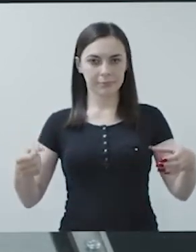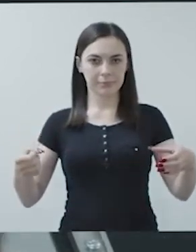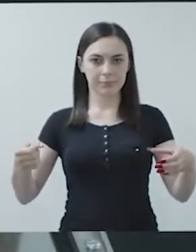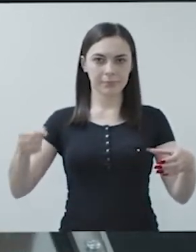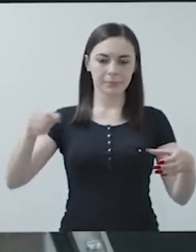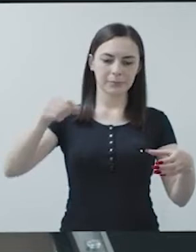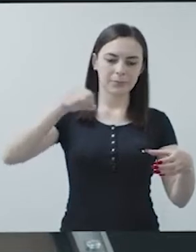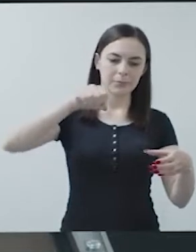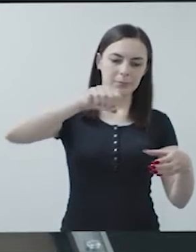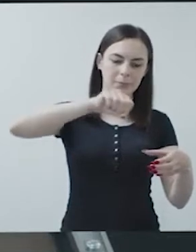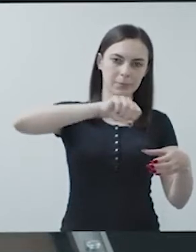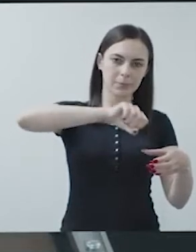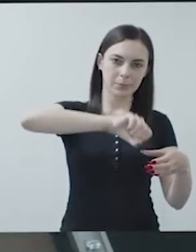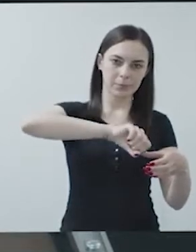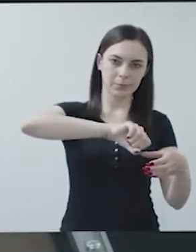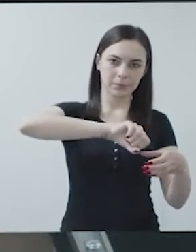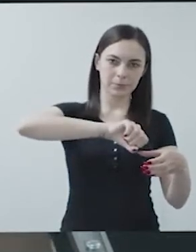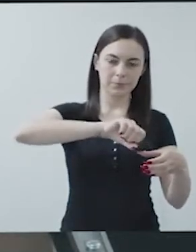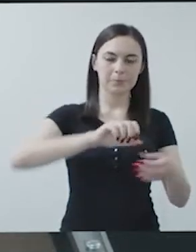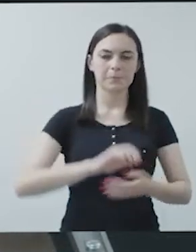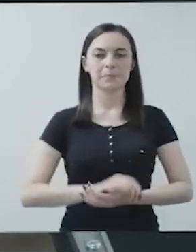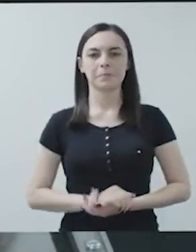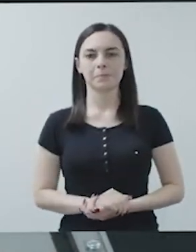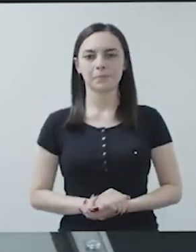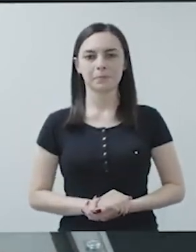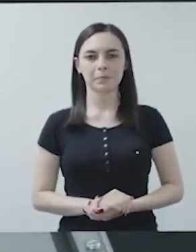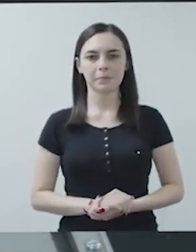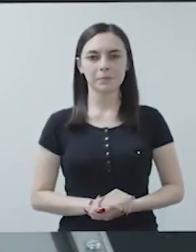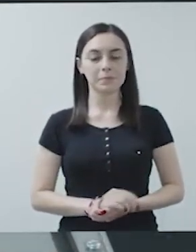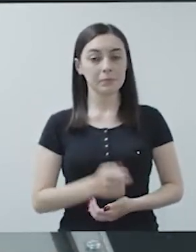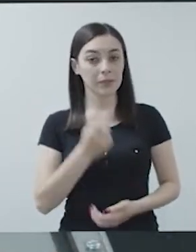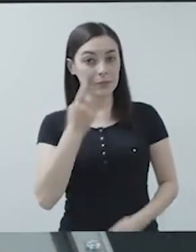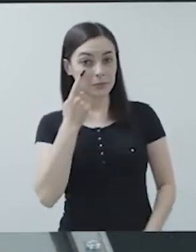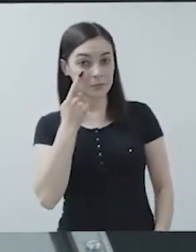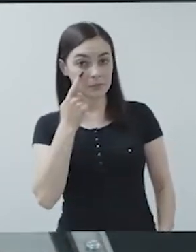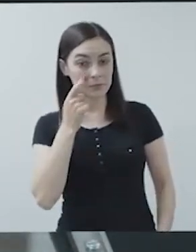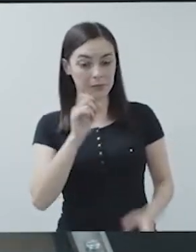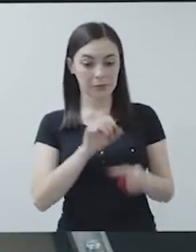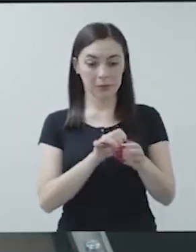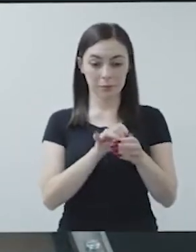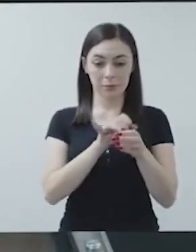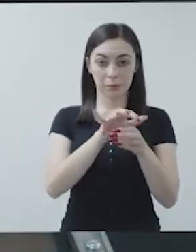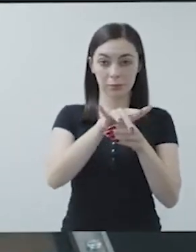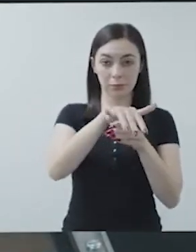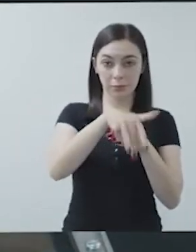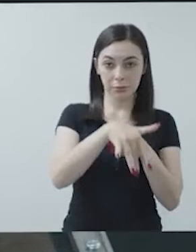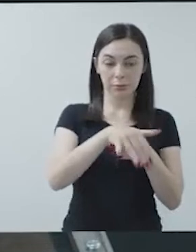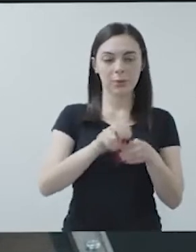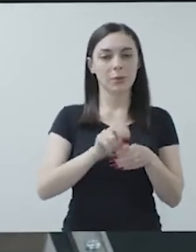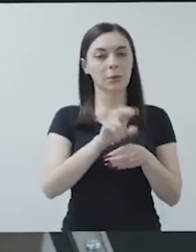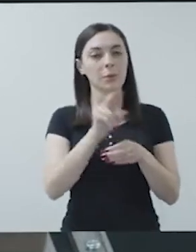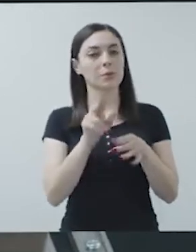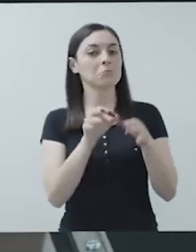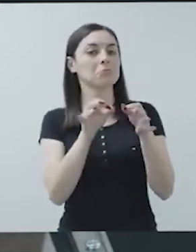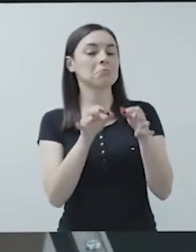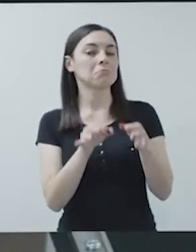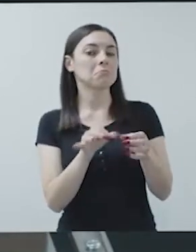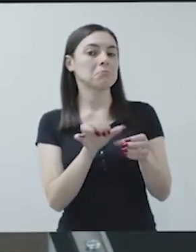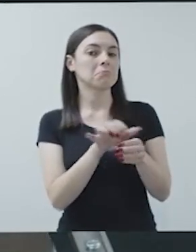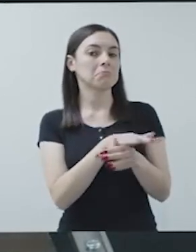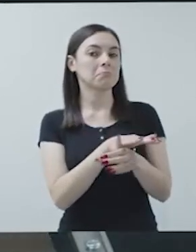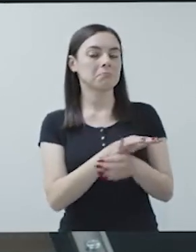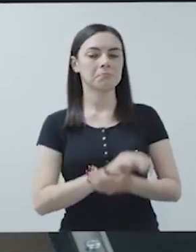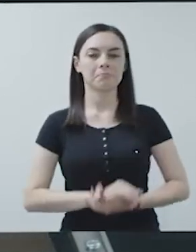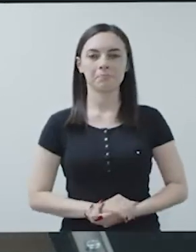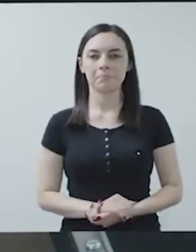maior, dentro da menor. Vamos ver se vai transbordar ou se vai dar certinho. Olha